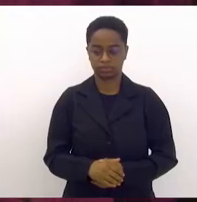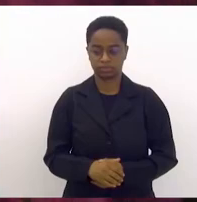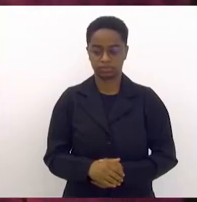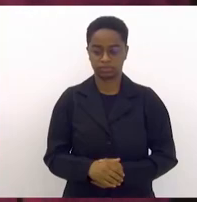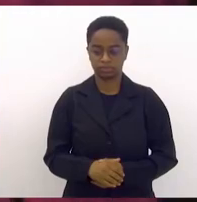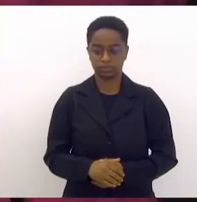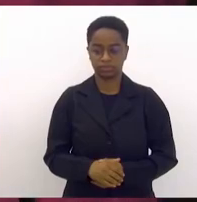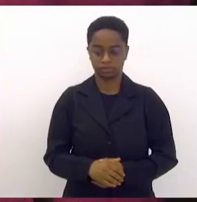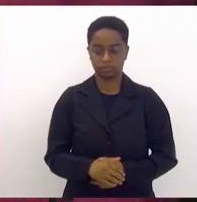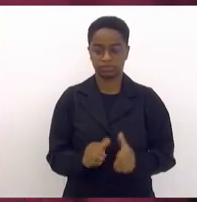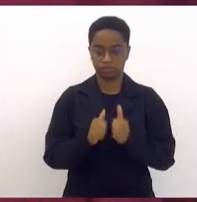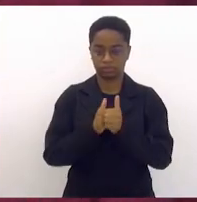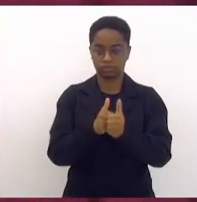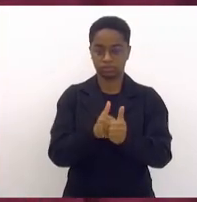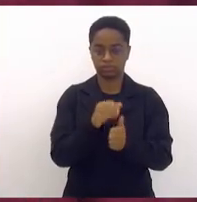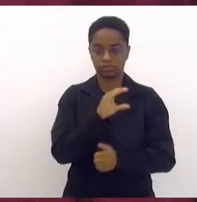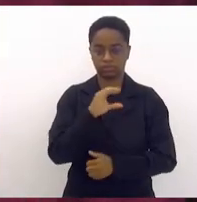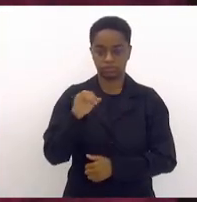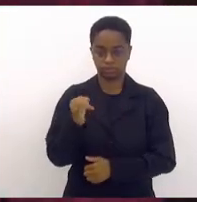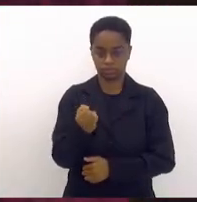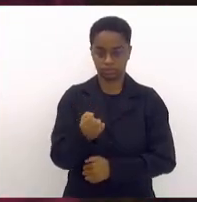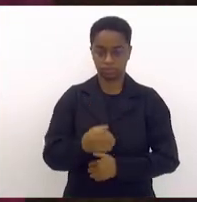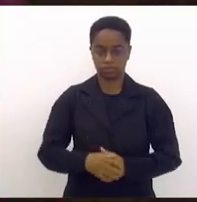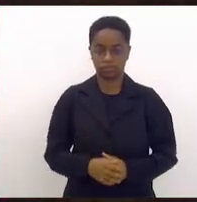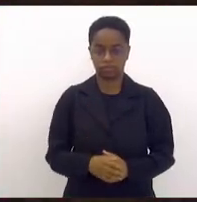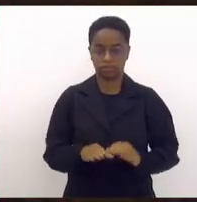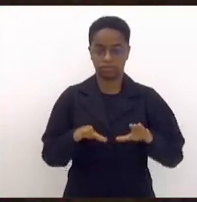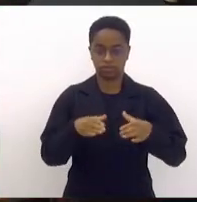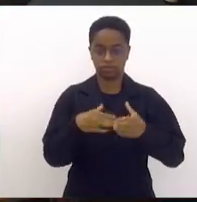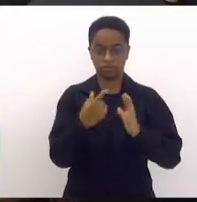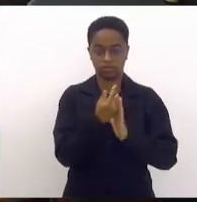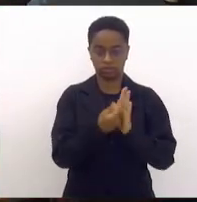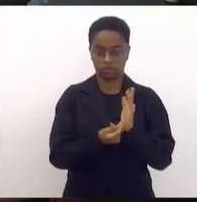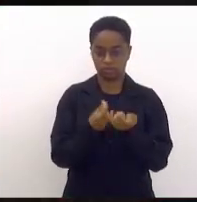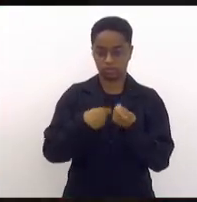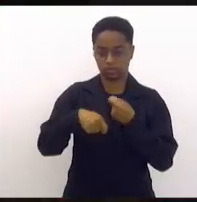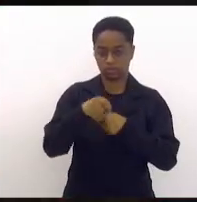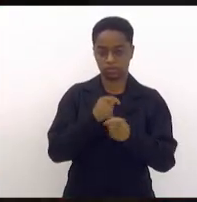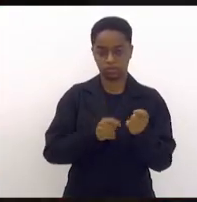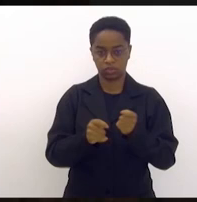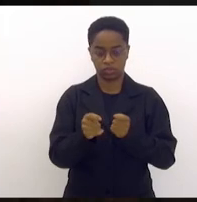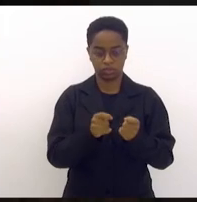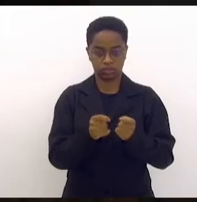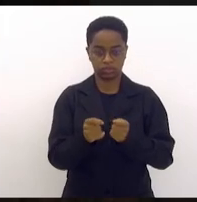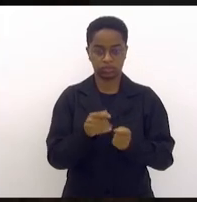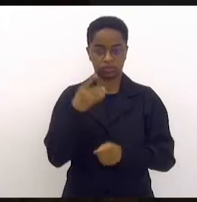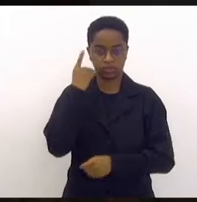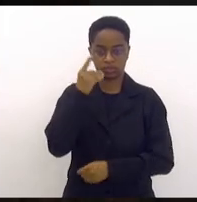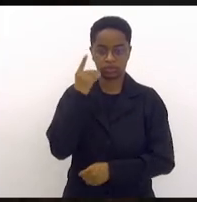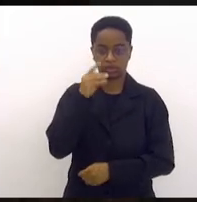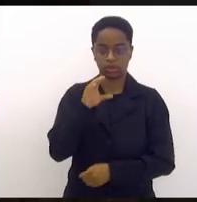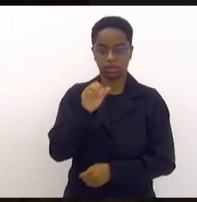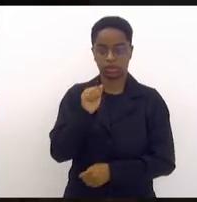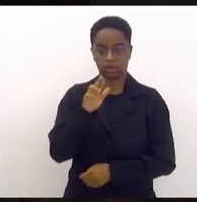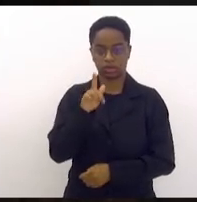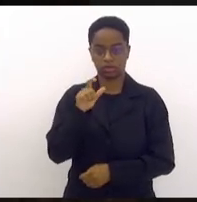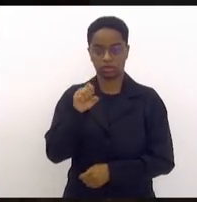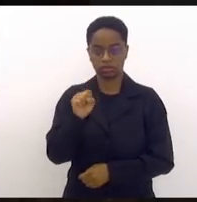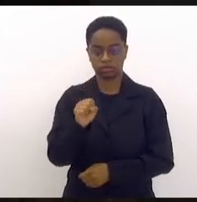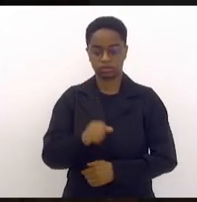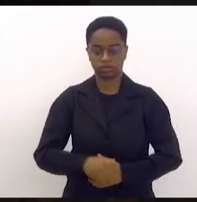Seguimos o parecer da CCJ. Pela comissão de orçamento, finanças, fiscalização financeira e controle, deputado Carlos Macedo.